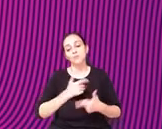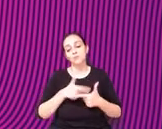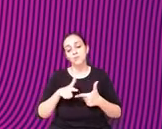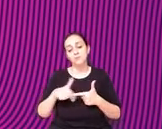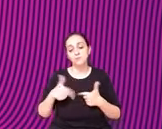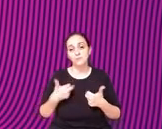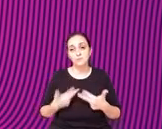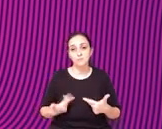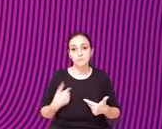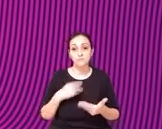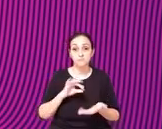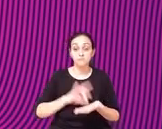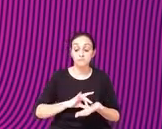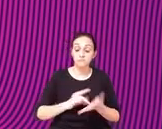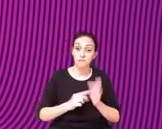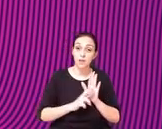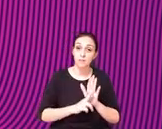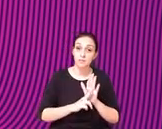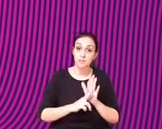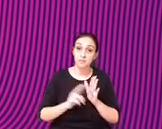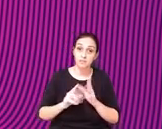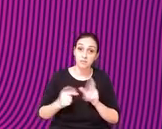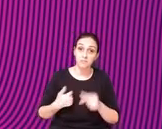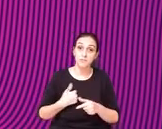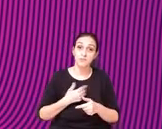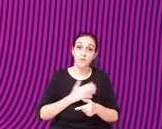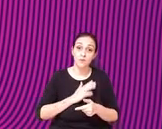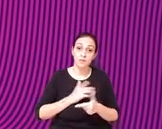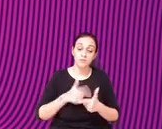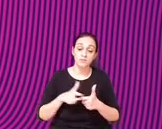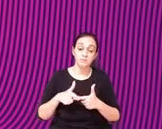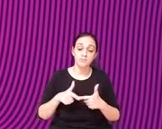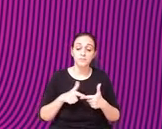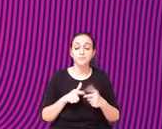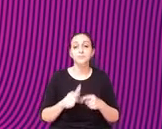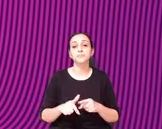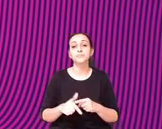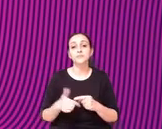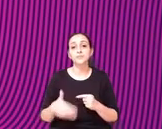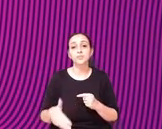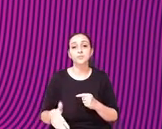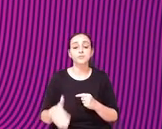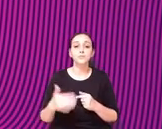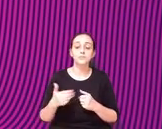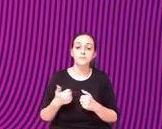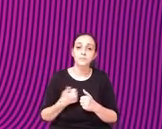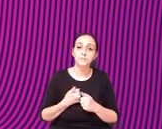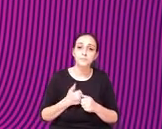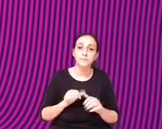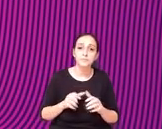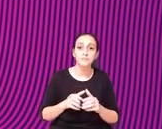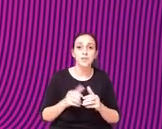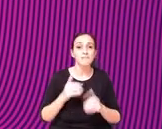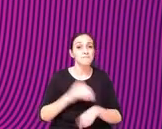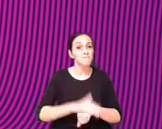fundo representam as doenças cardiovasculares, doenças oncológicas e outras, foi o grupo que teve as formas mais